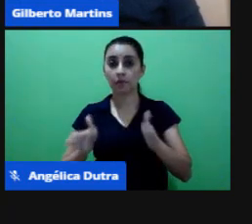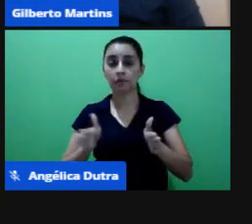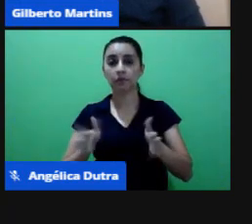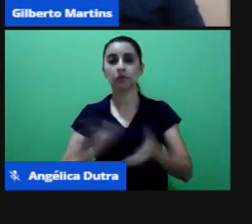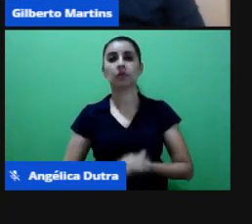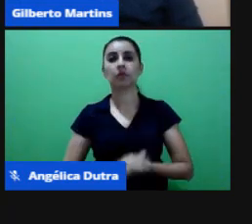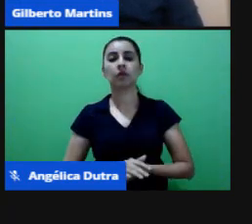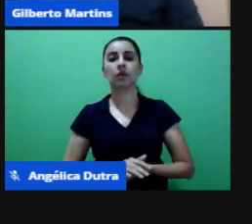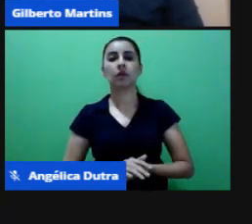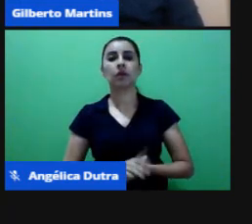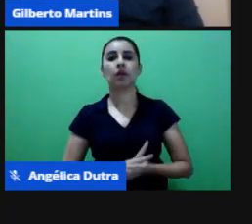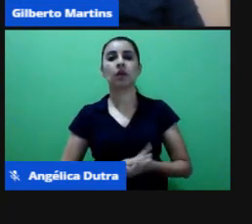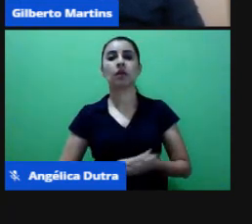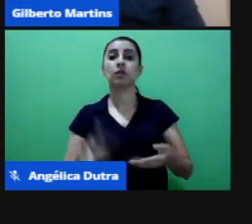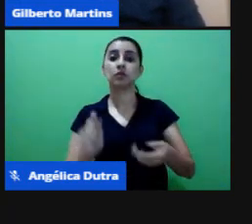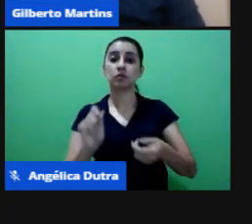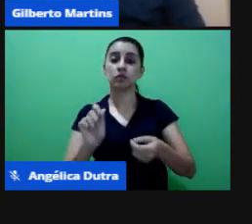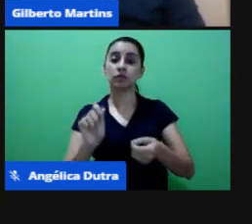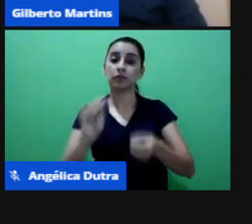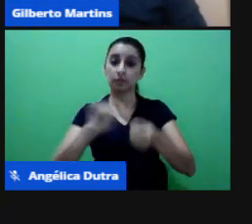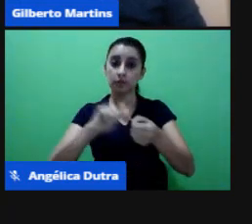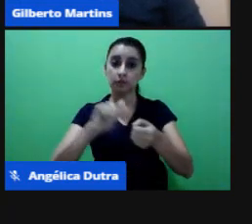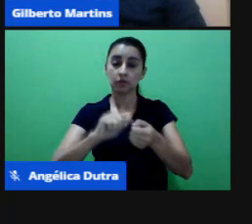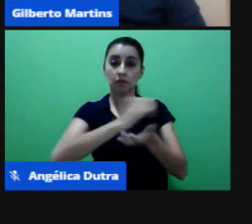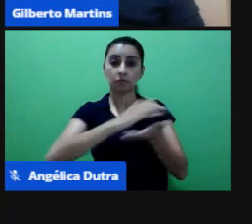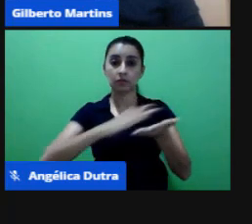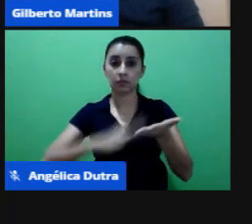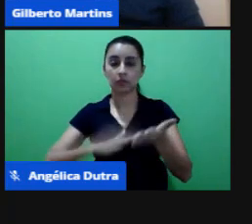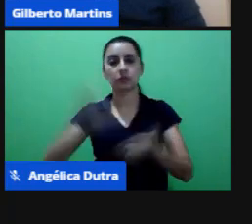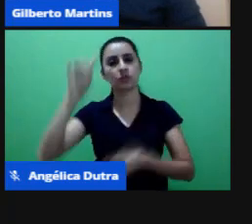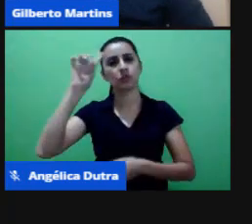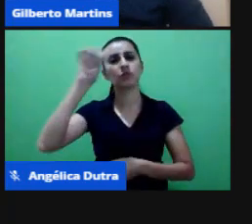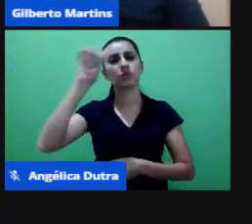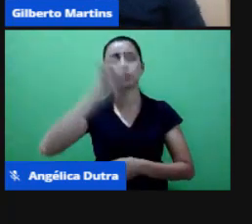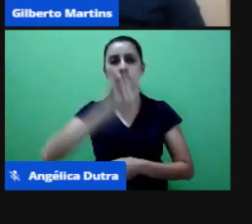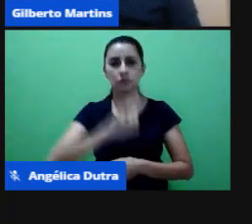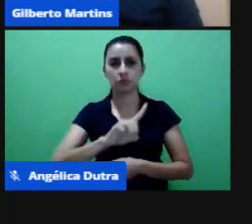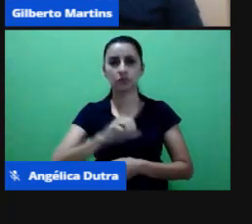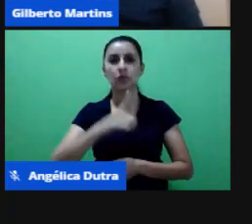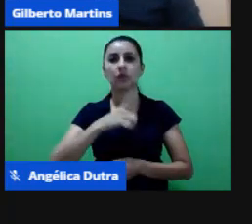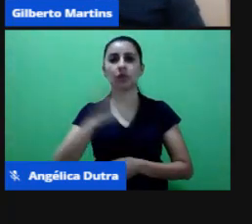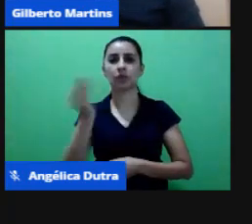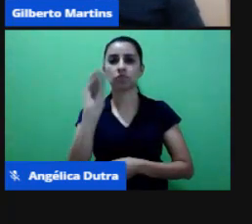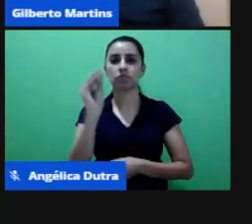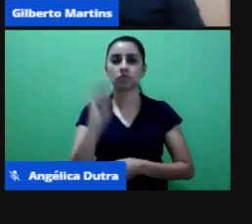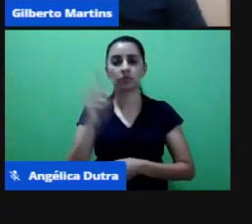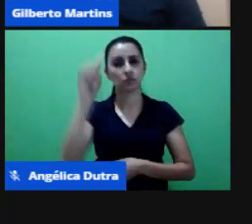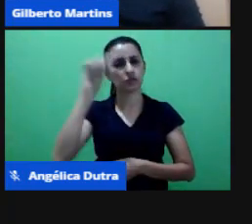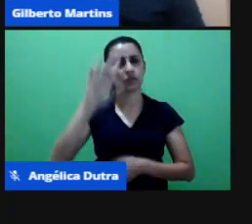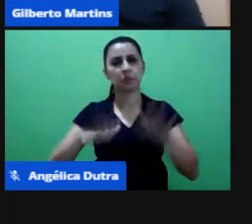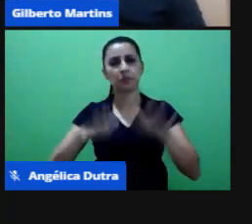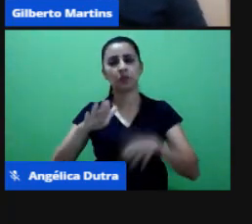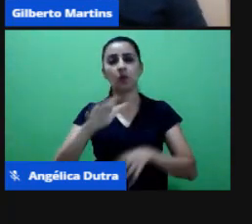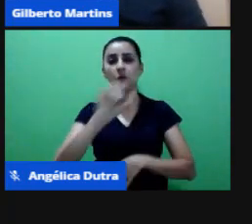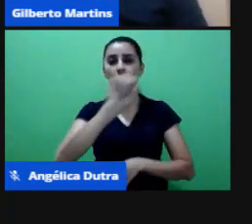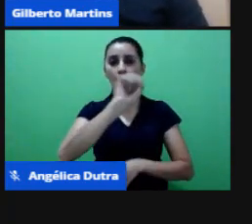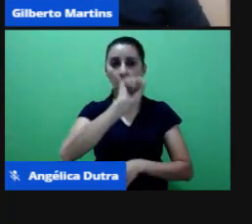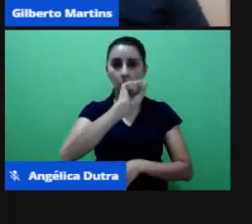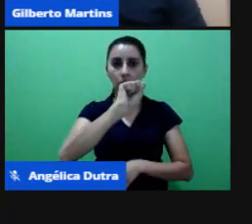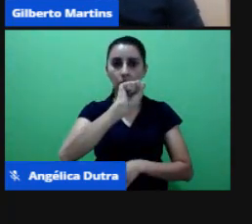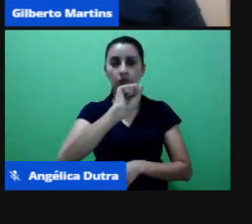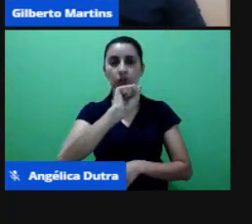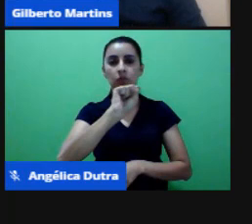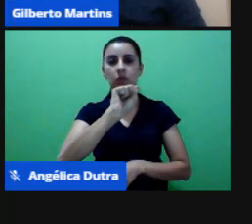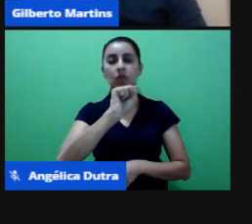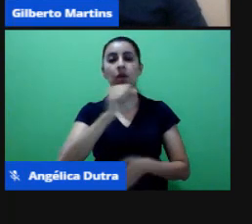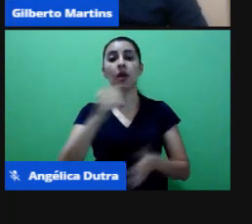dessa atividade diagnóstica. Nós temos as datas que estão aí elencadas entre o dia 8 a 12 de